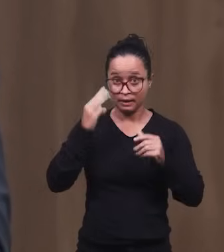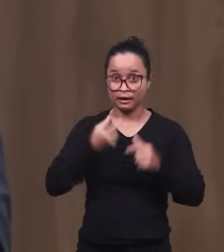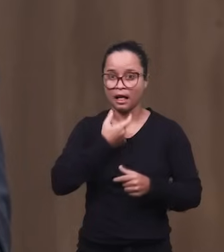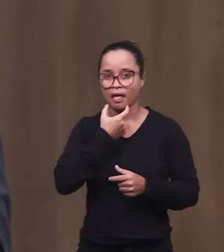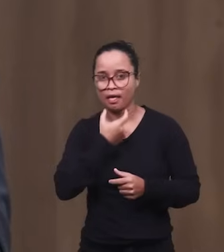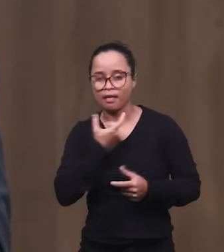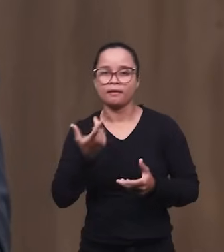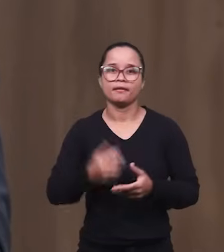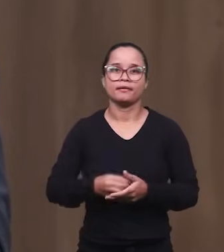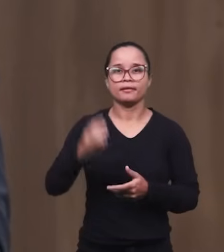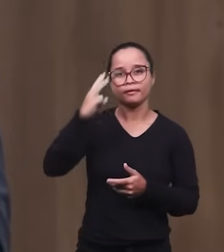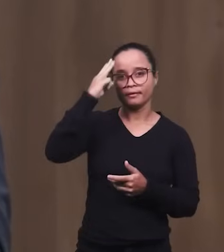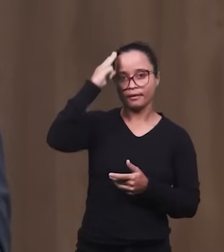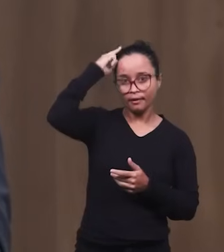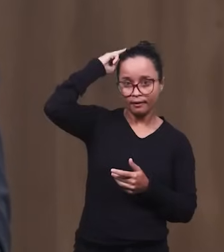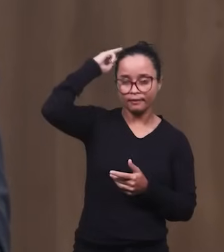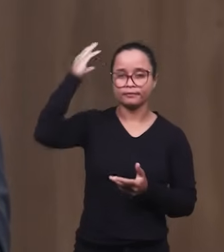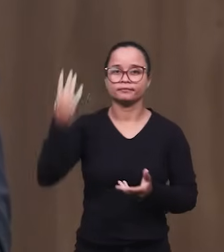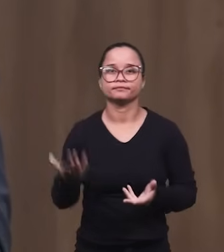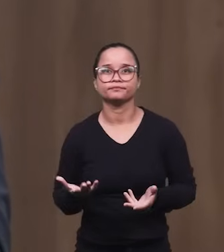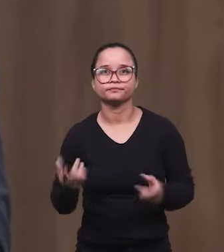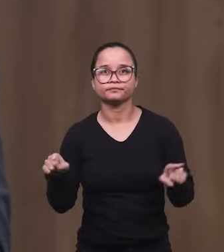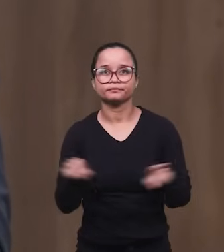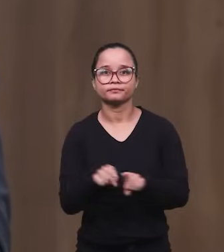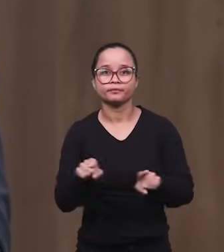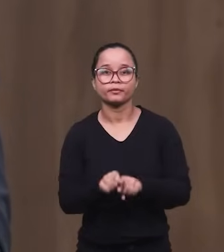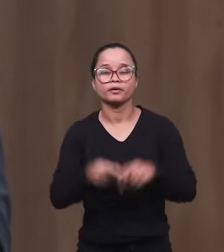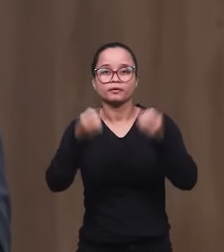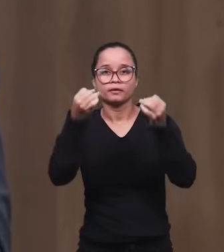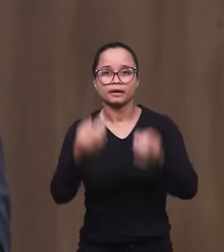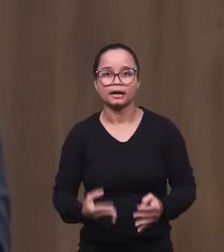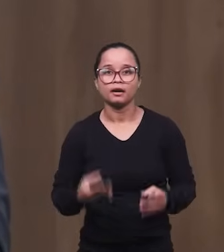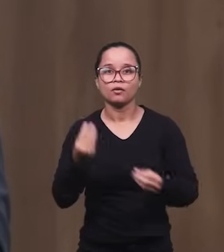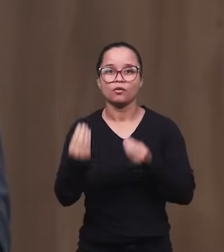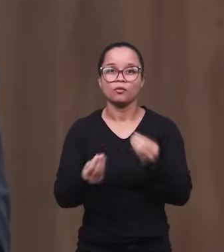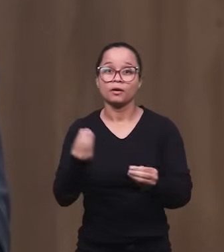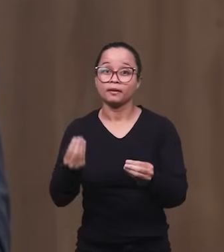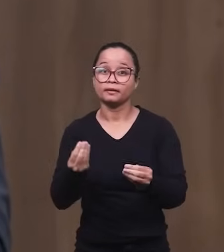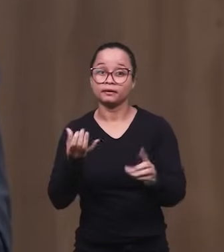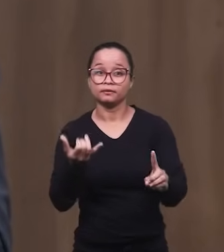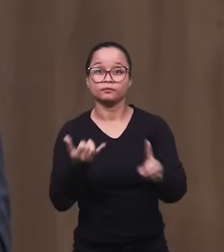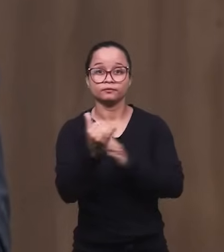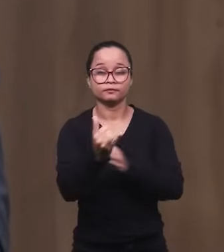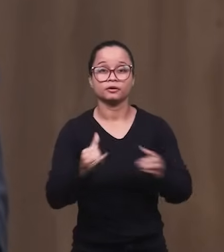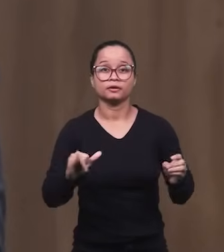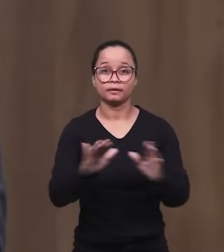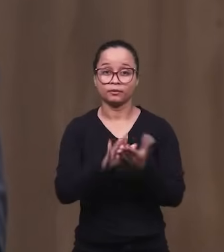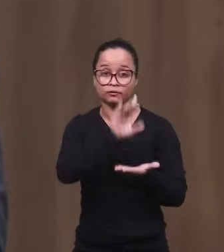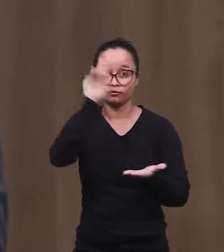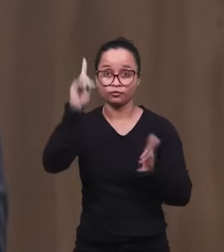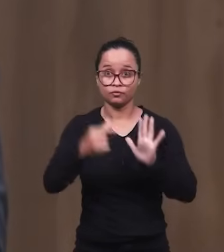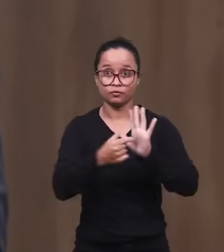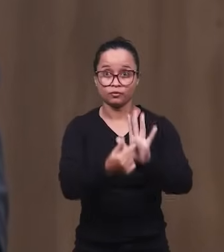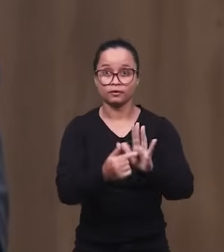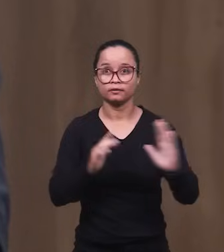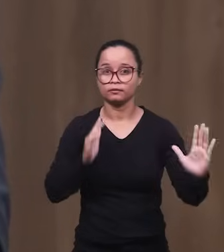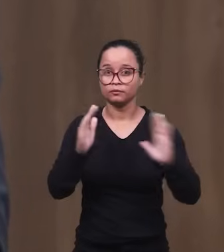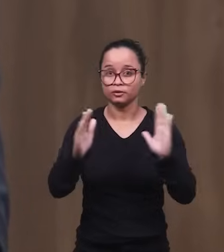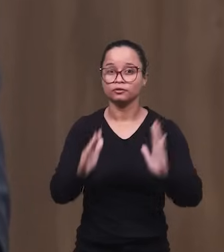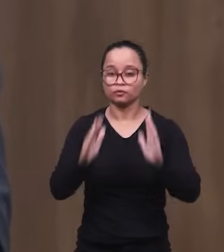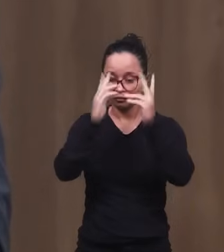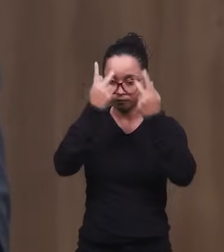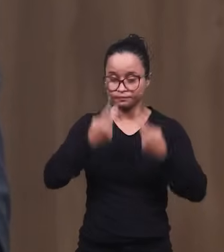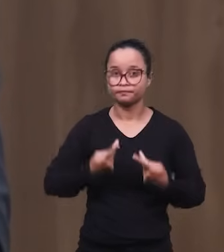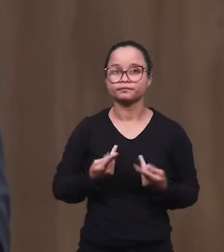outros pensadores. Também falaremos, claro, de uma abordagem profética, que a palavra do Senhor nos fala a respeito do tempo do